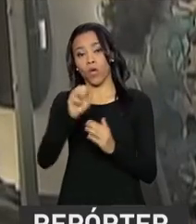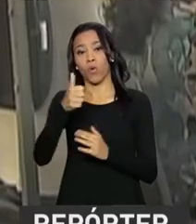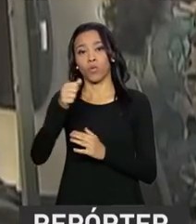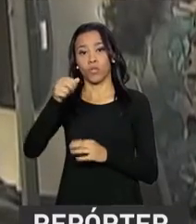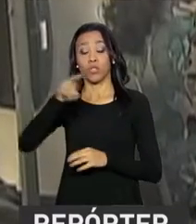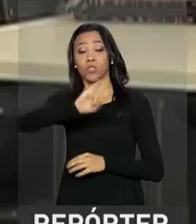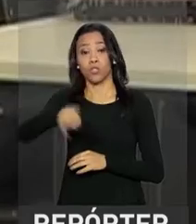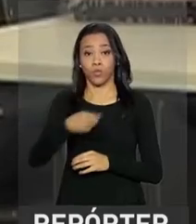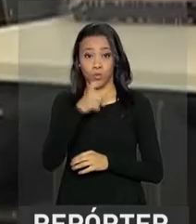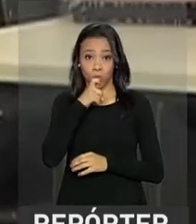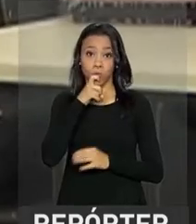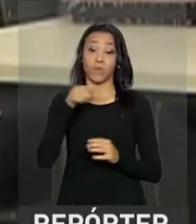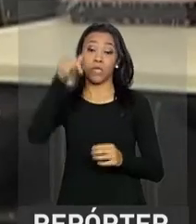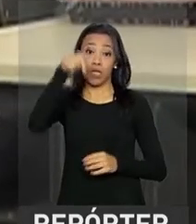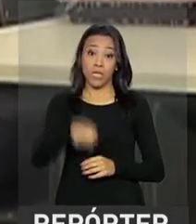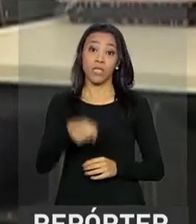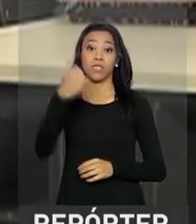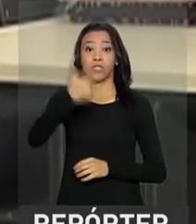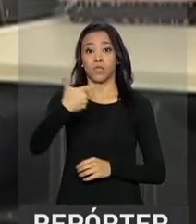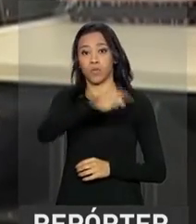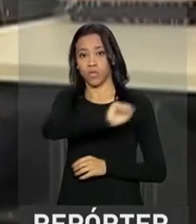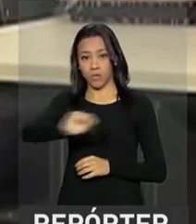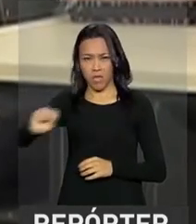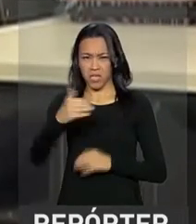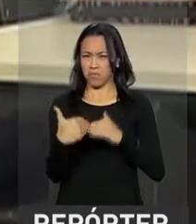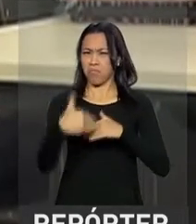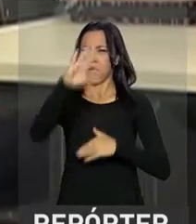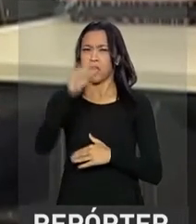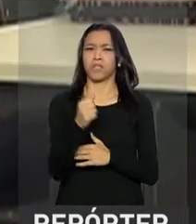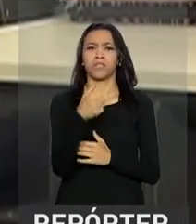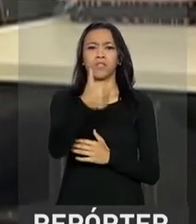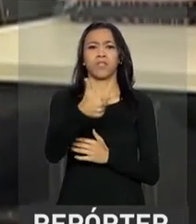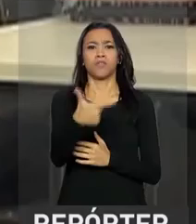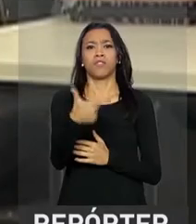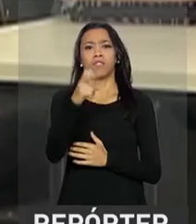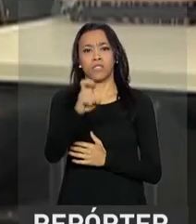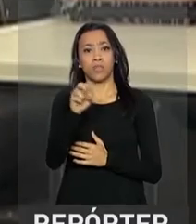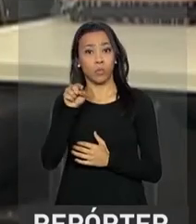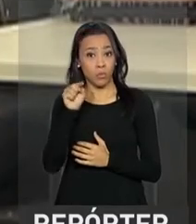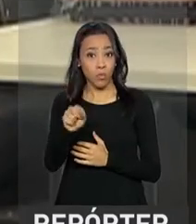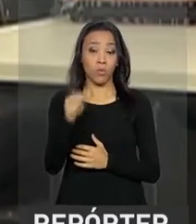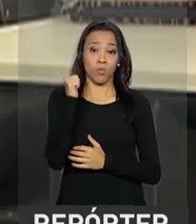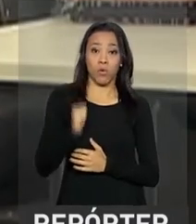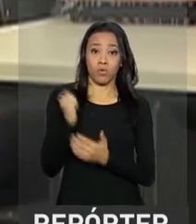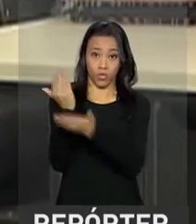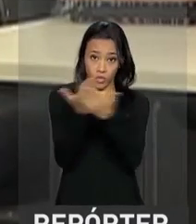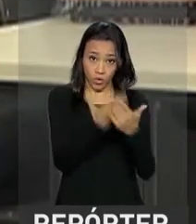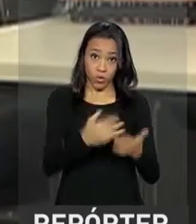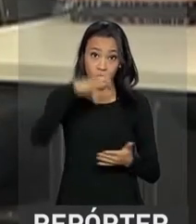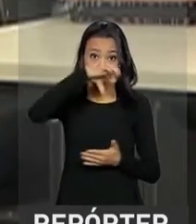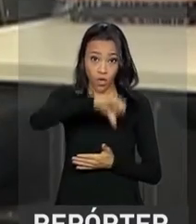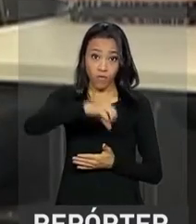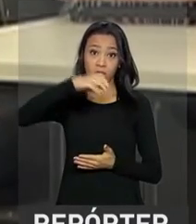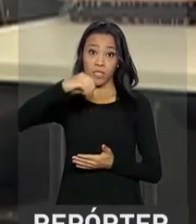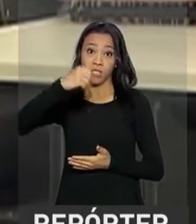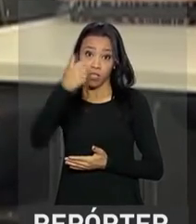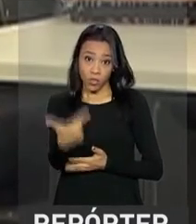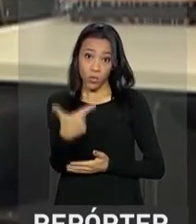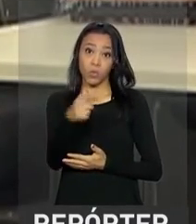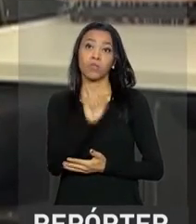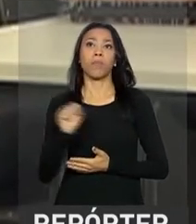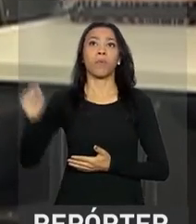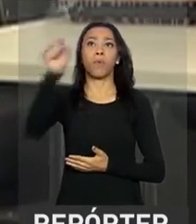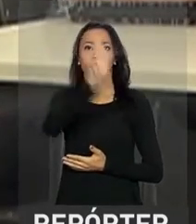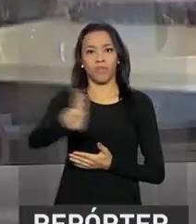ofereceu neste segundo semestre mais de 125 mil bolsas em 902 instituições particulares de educação